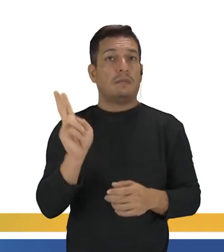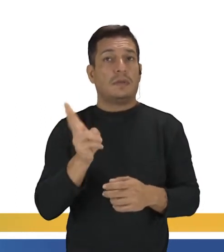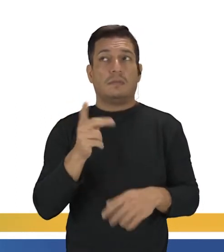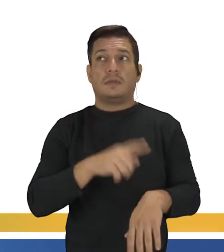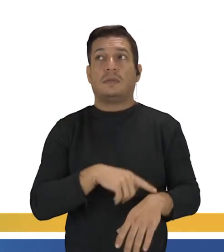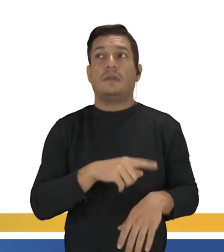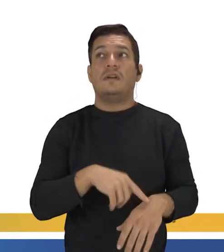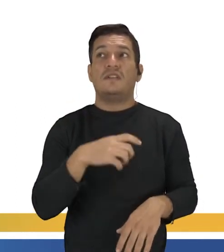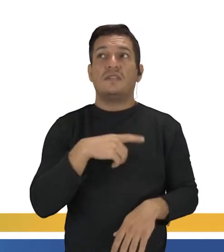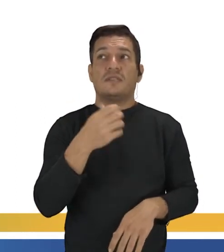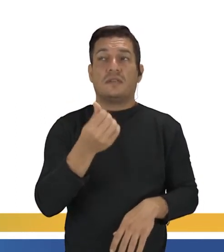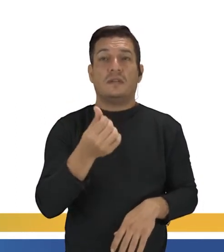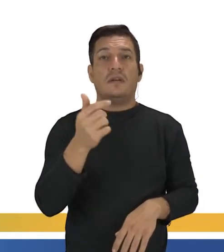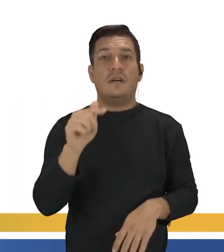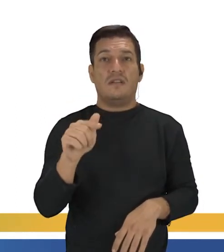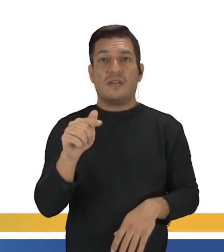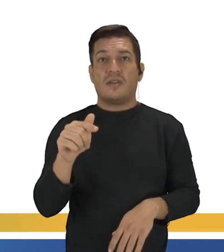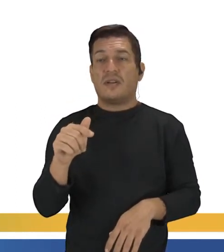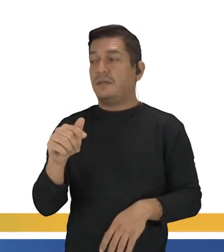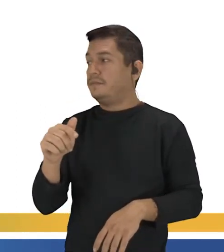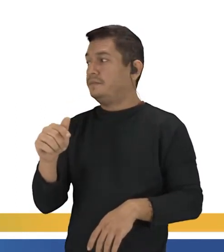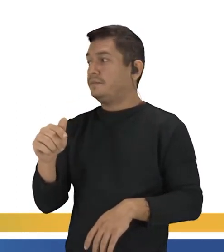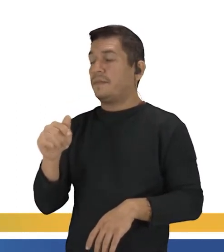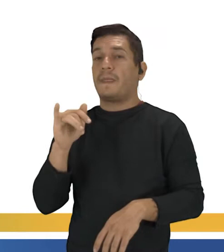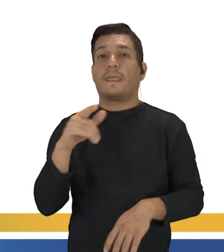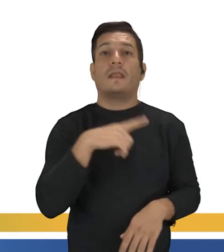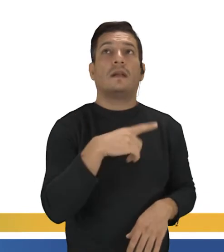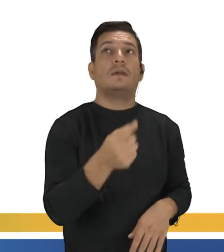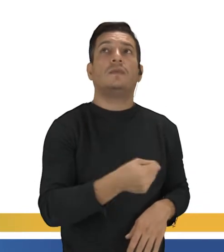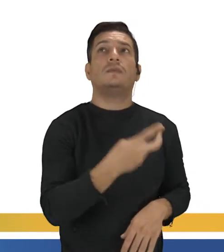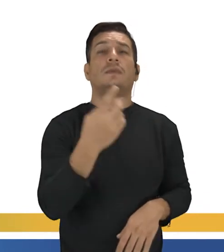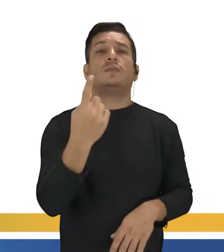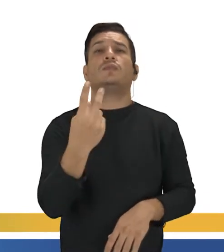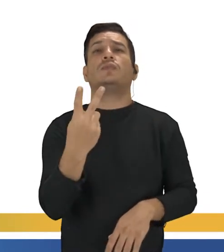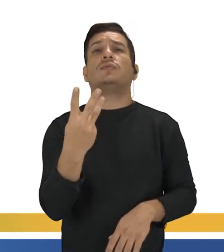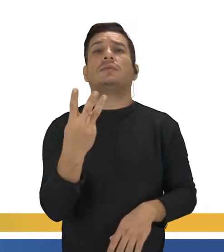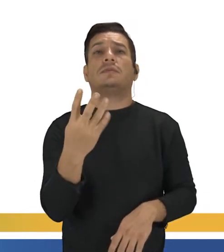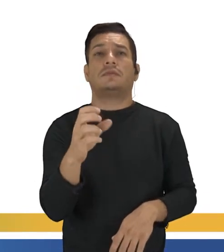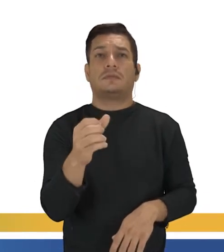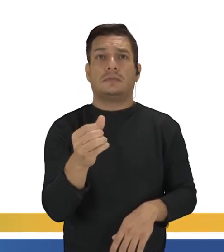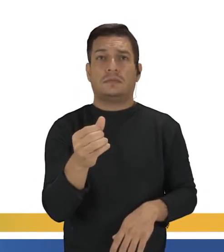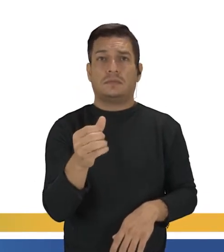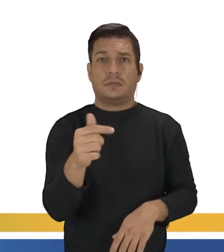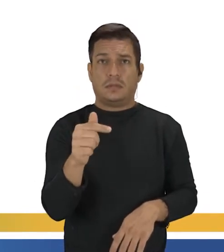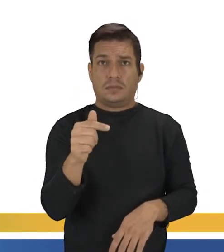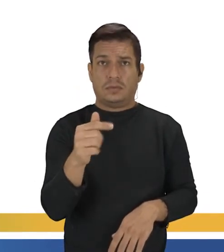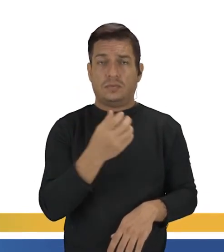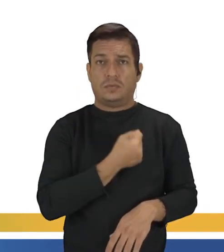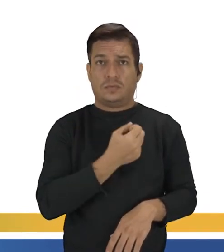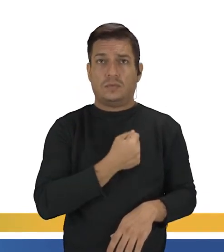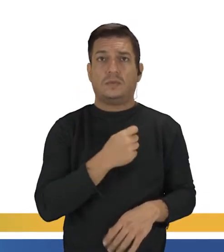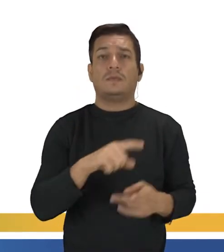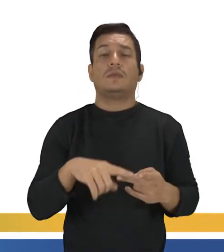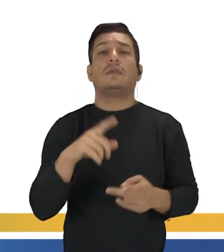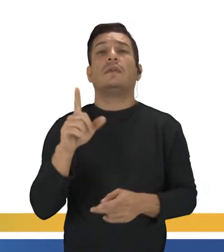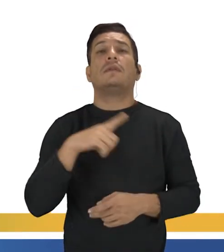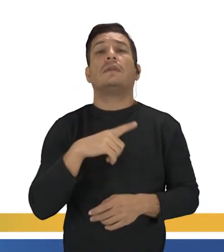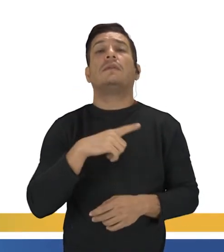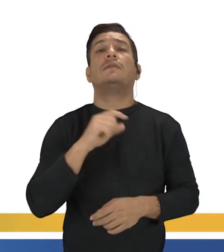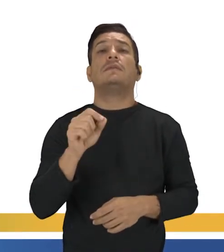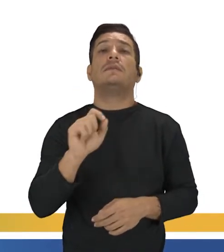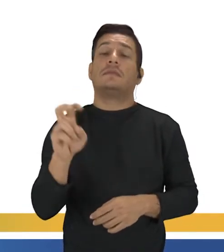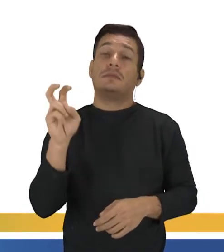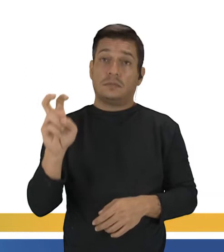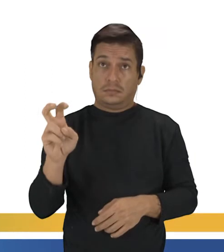tem 6 e aqui tem 7. Então, se você contar, eu tenho 1, 2, 3, 7 termos aqui e aqui eu tenho